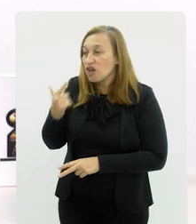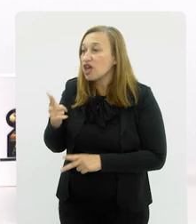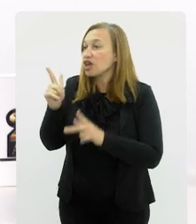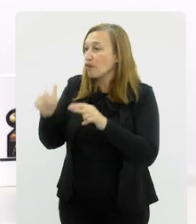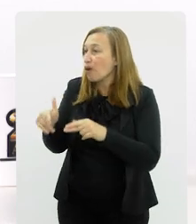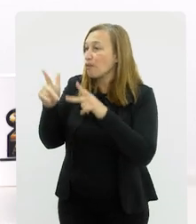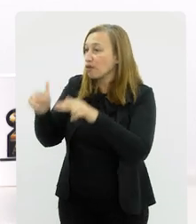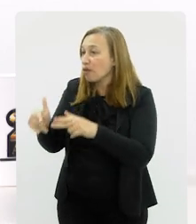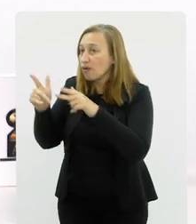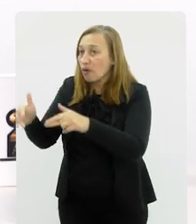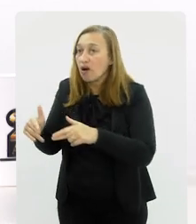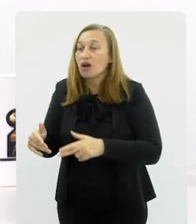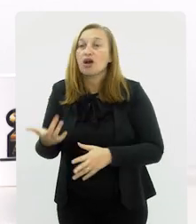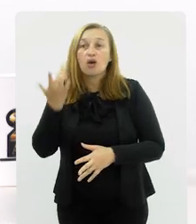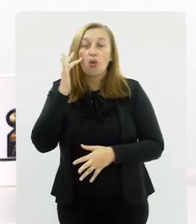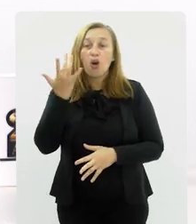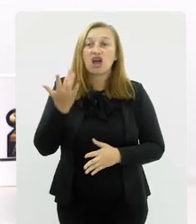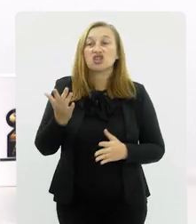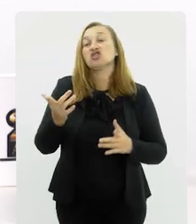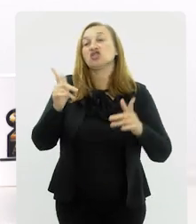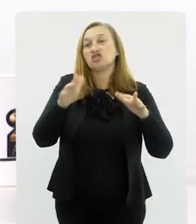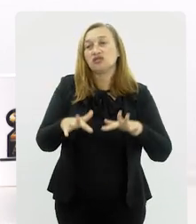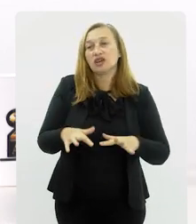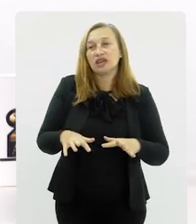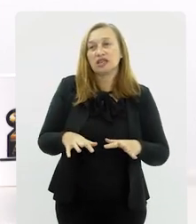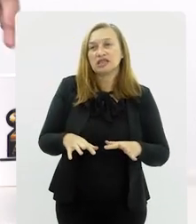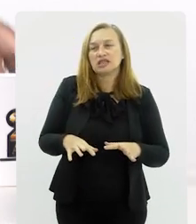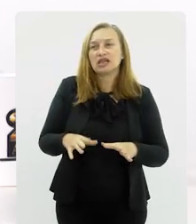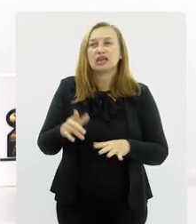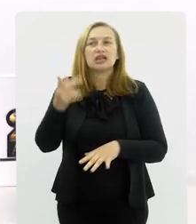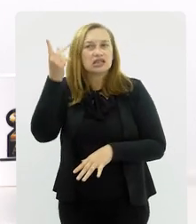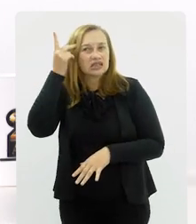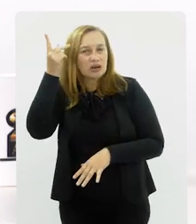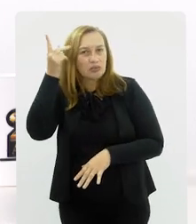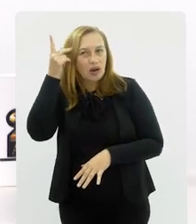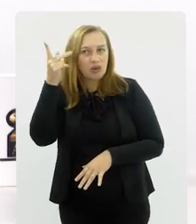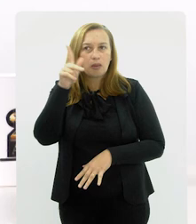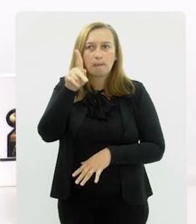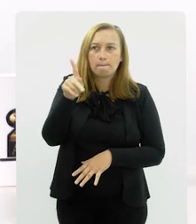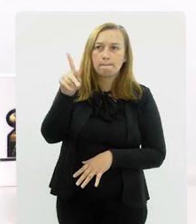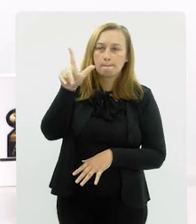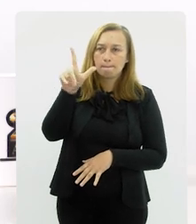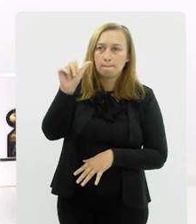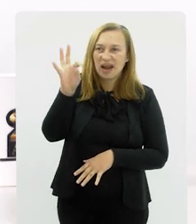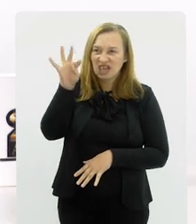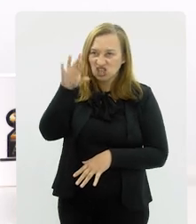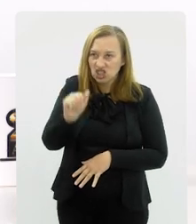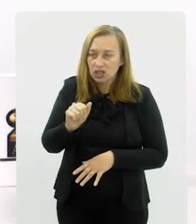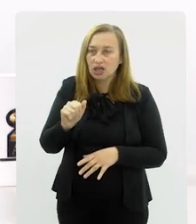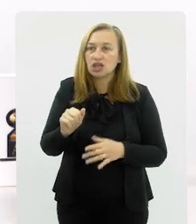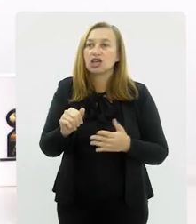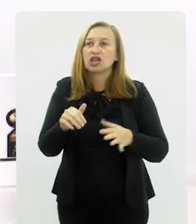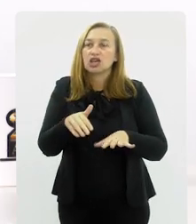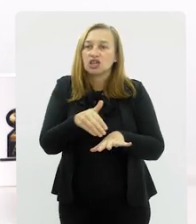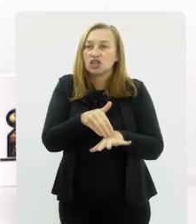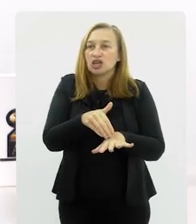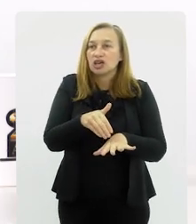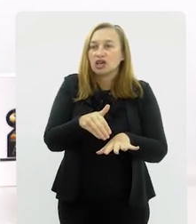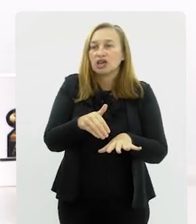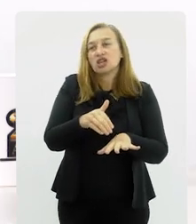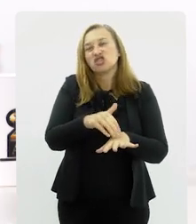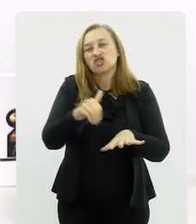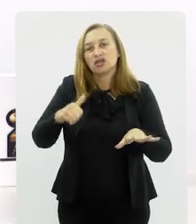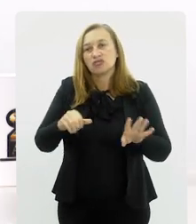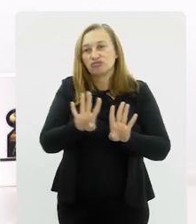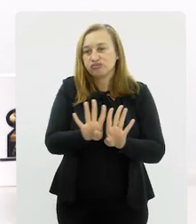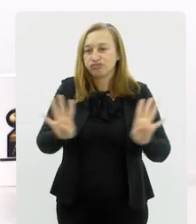vê a mesma coisa. Eu acho que o maior diferencial do Carnaval de São Paulo hoje em termos de plásticos, tirando comissão de frente, que é um caso à parte, mas